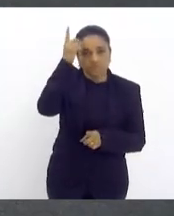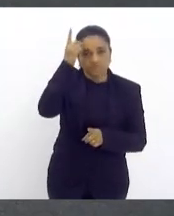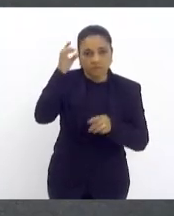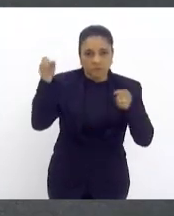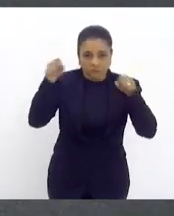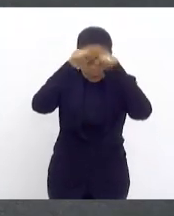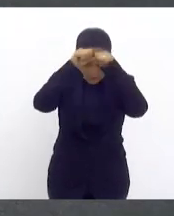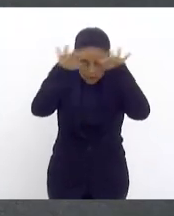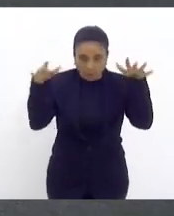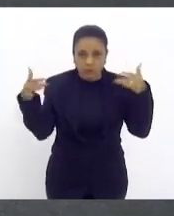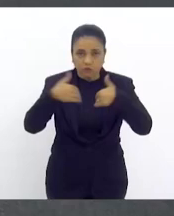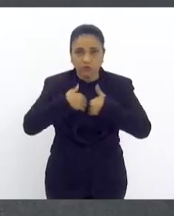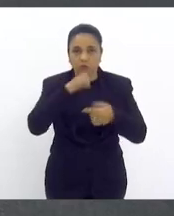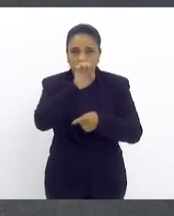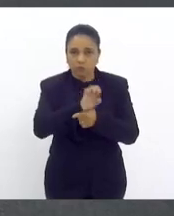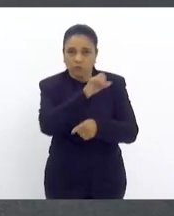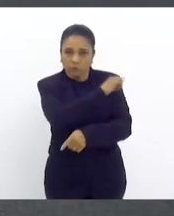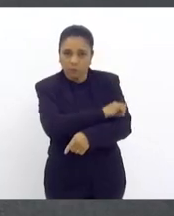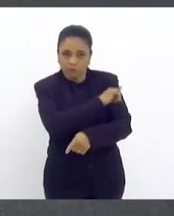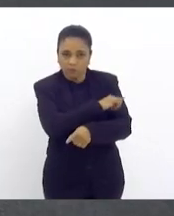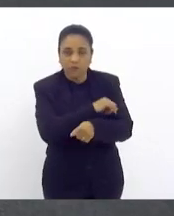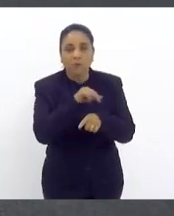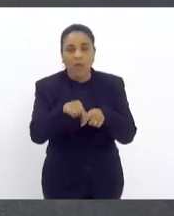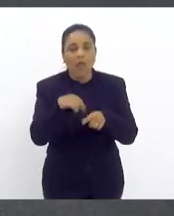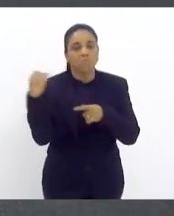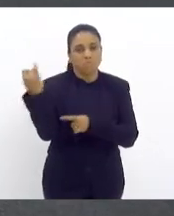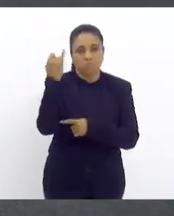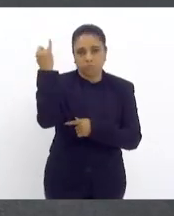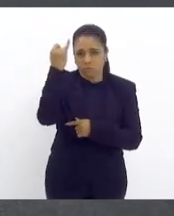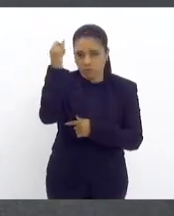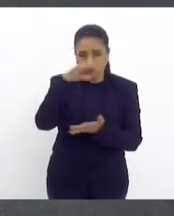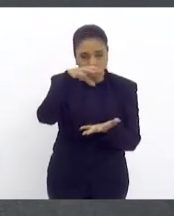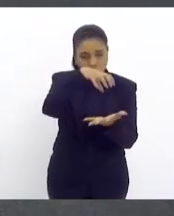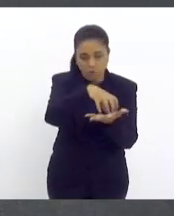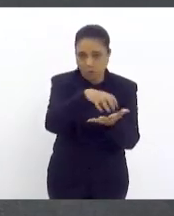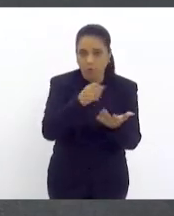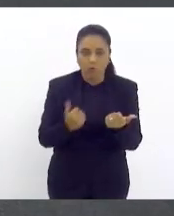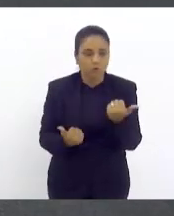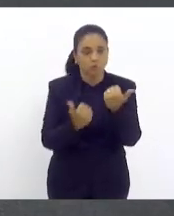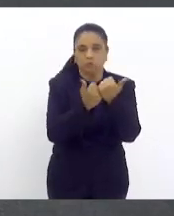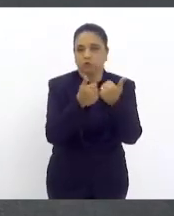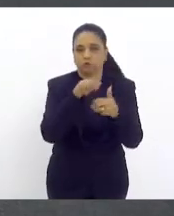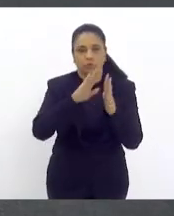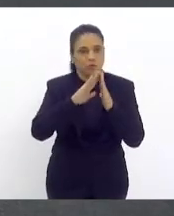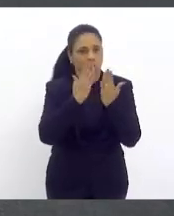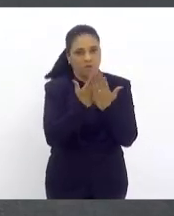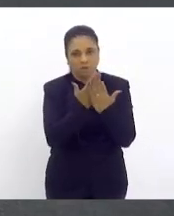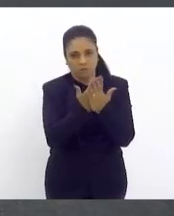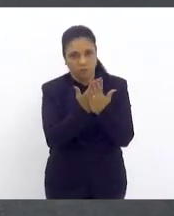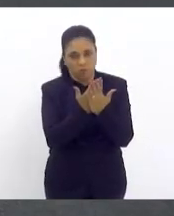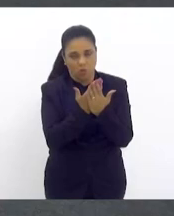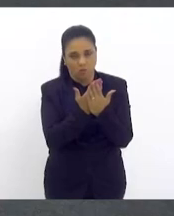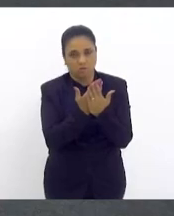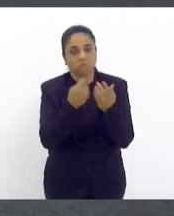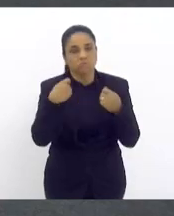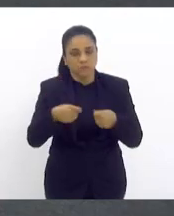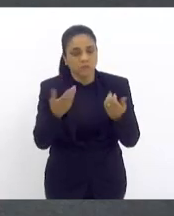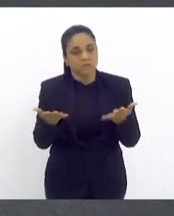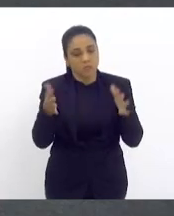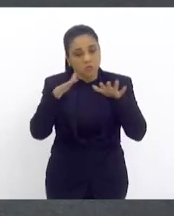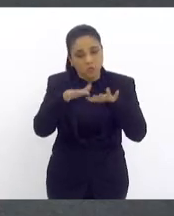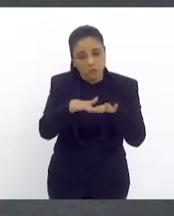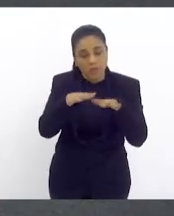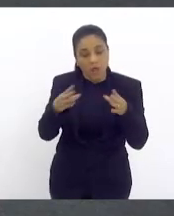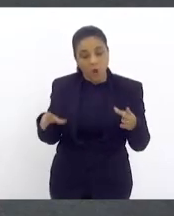é importante esse Centro de Reabilitação eles não substituem as escolas que tem que ser inclusivas eles vendem de forma